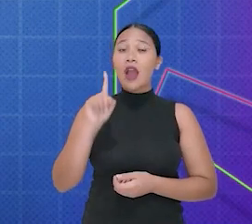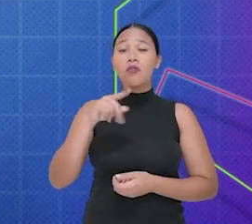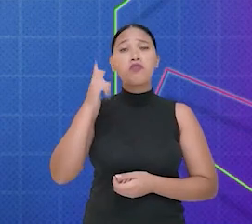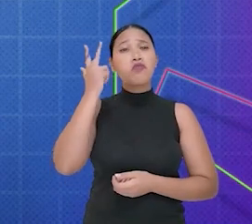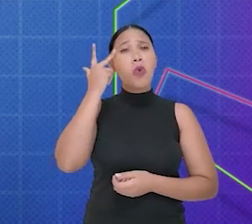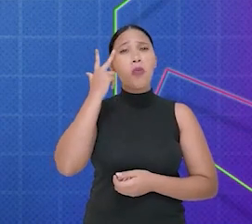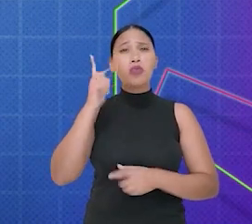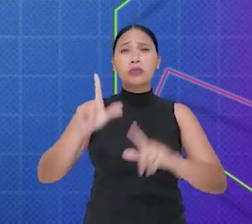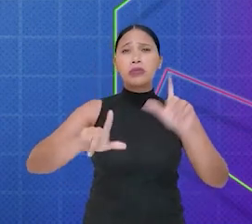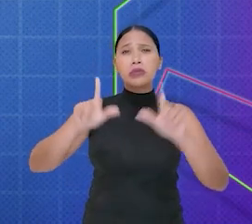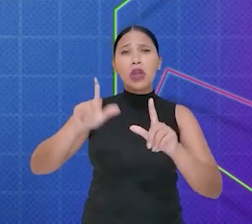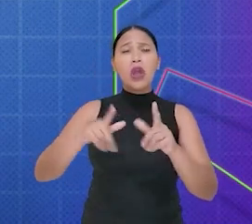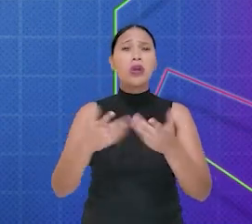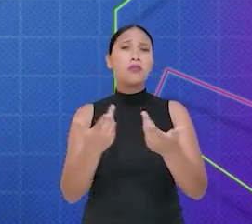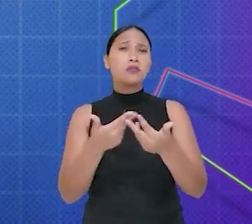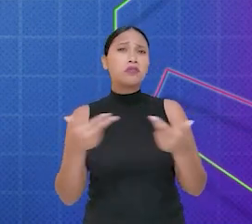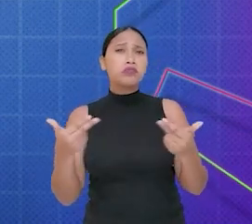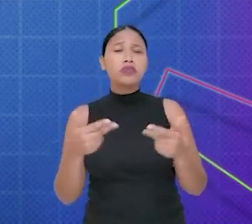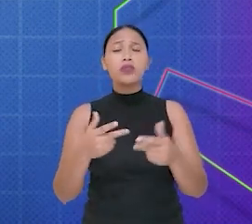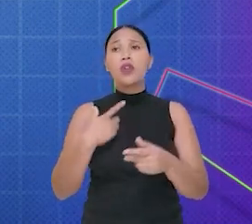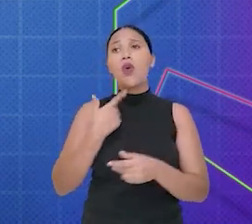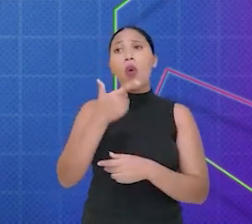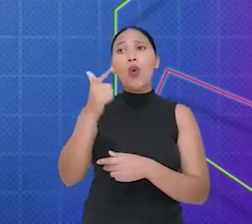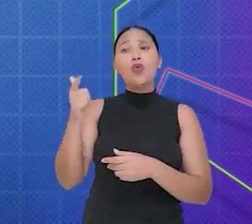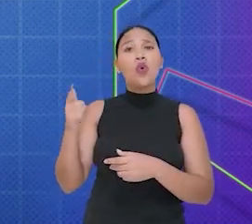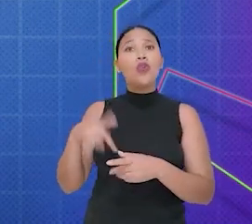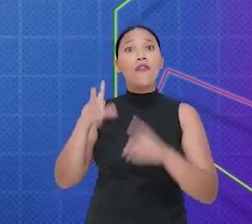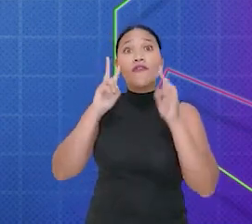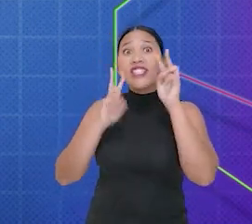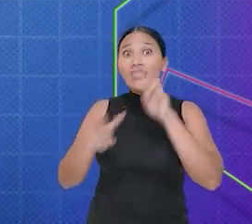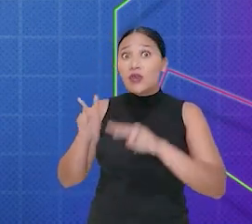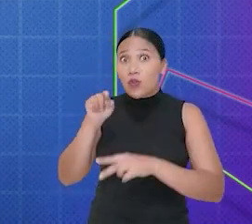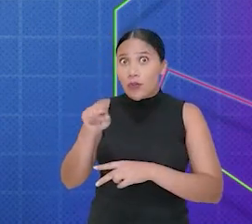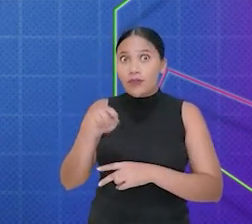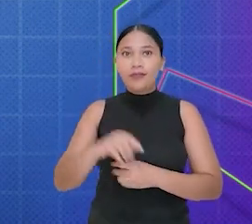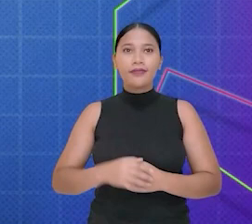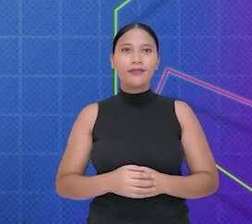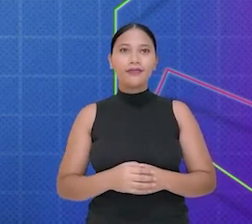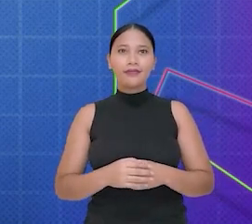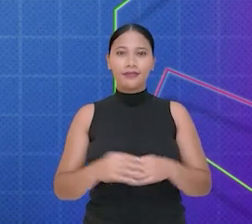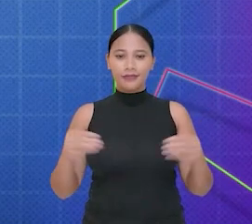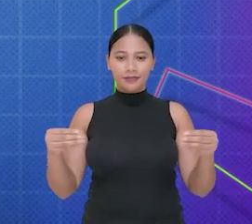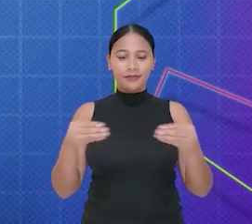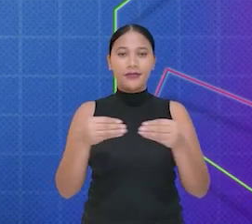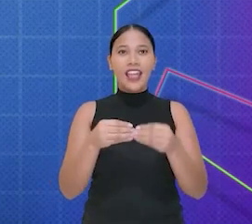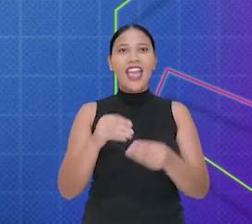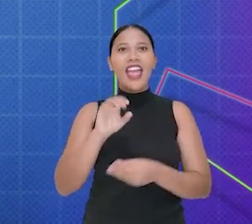dispositivos. Eles são comuns em televisores, monitores e outros dispositivos de visualização.